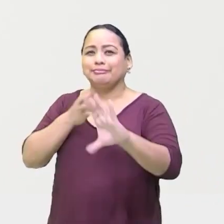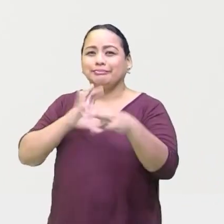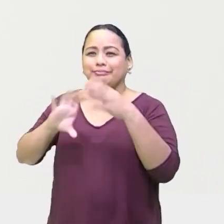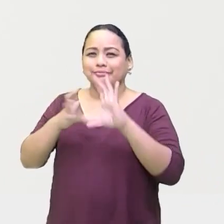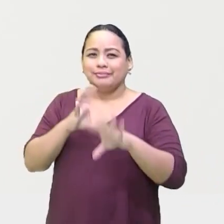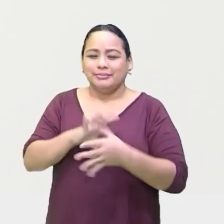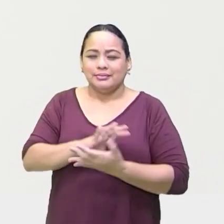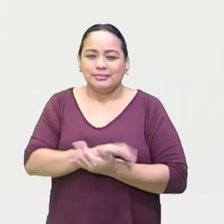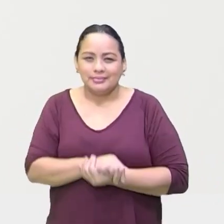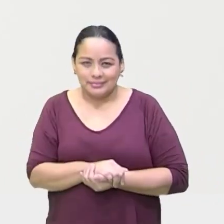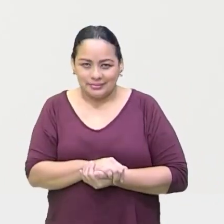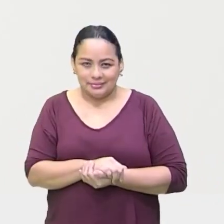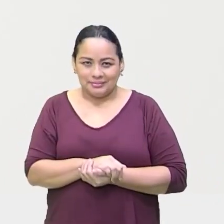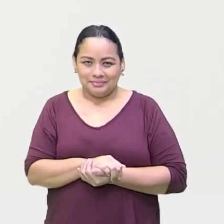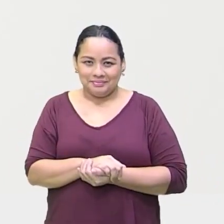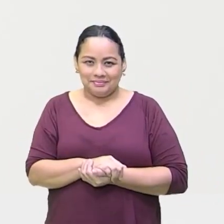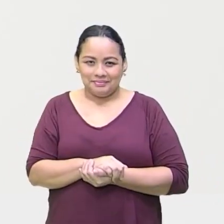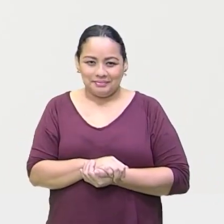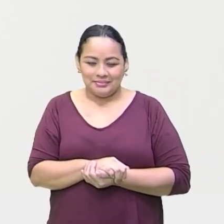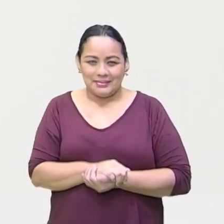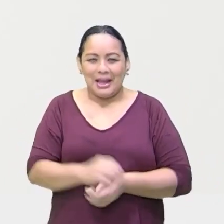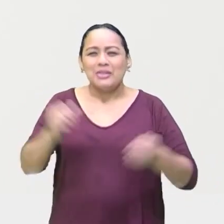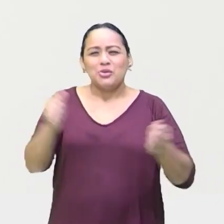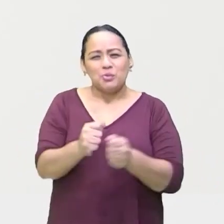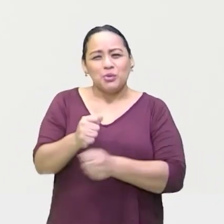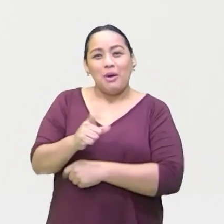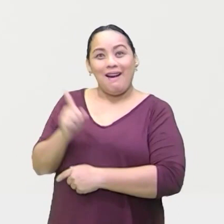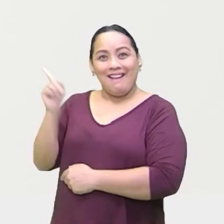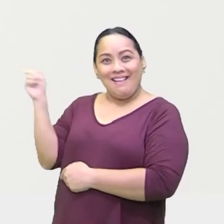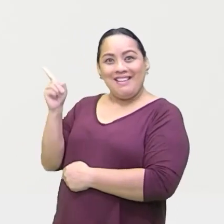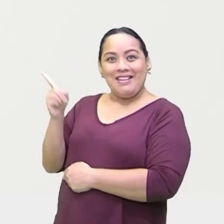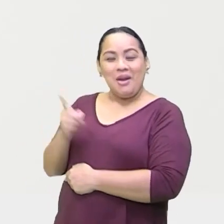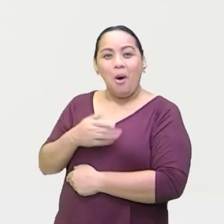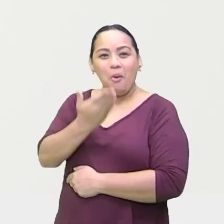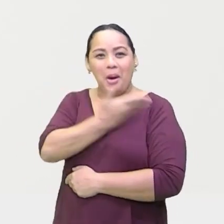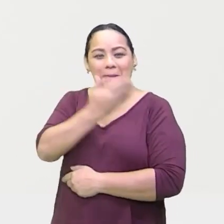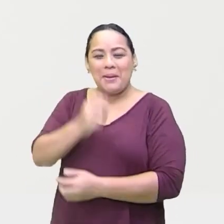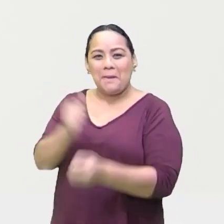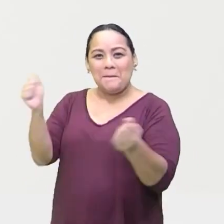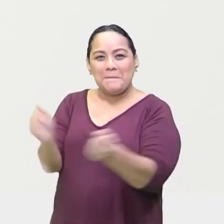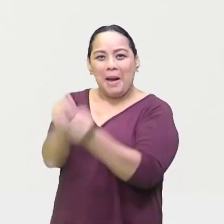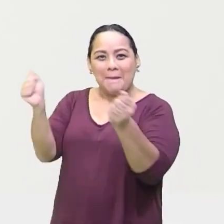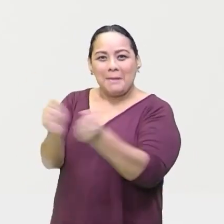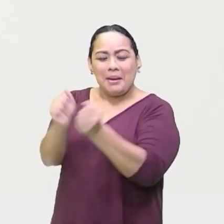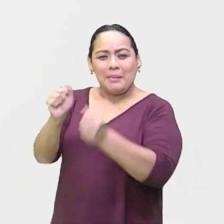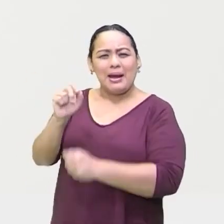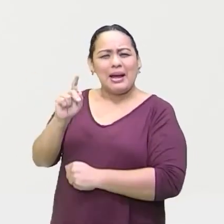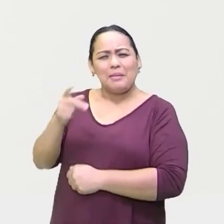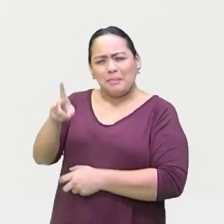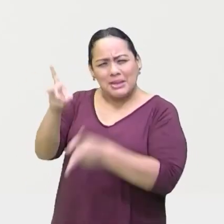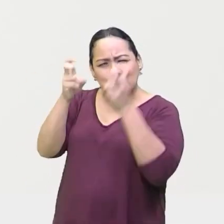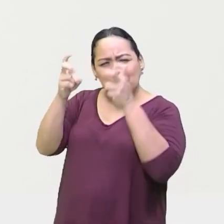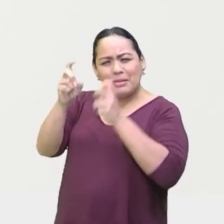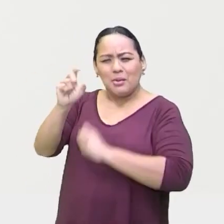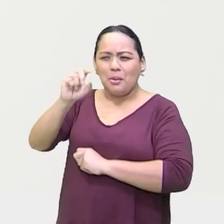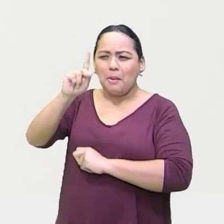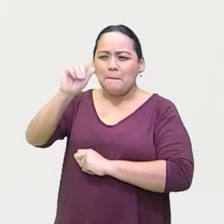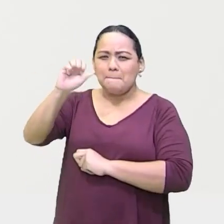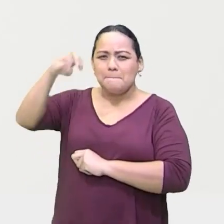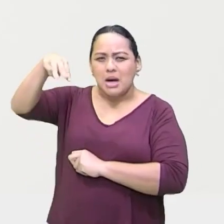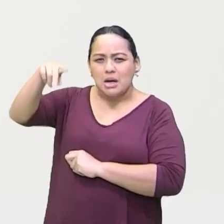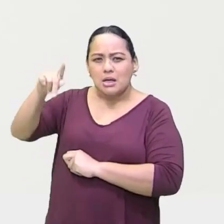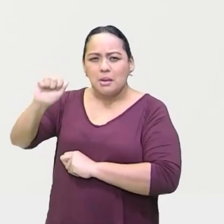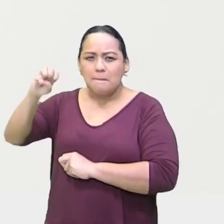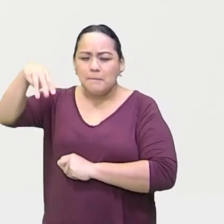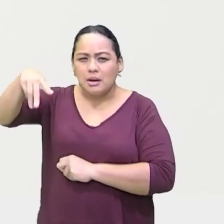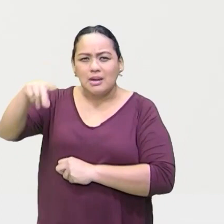lá, crianças. Pam, pam, pam, pam. Olha aí, tá vendo? Esse barulho, pam, pam, pam, pam, pam. Vocês se